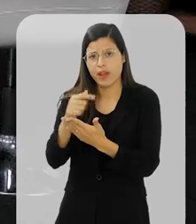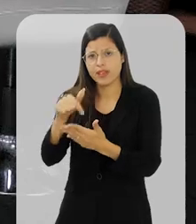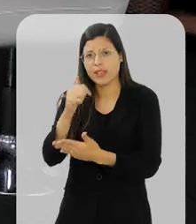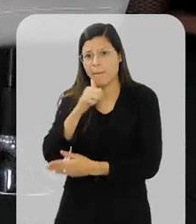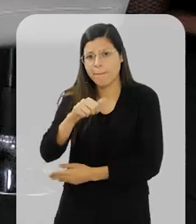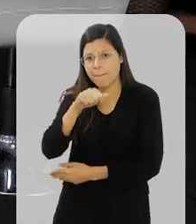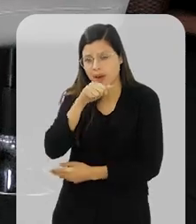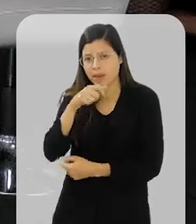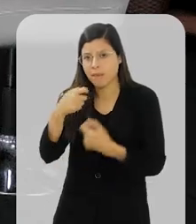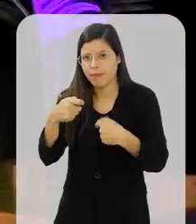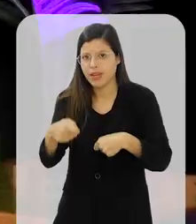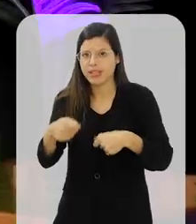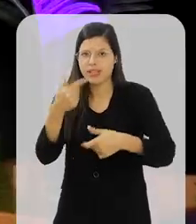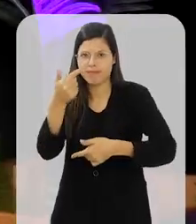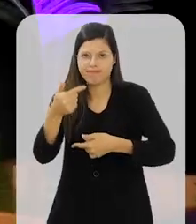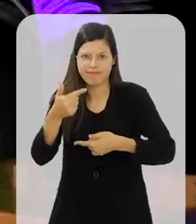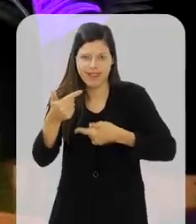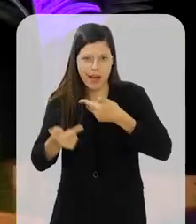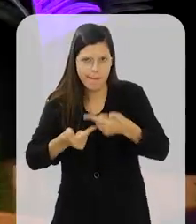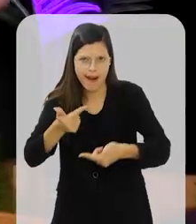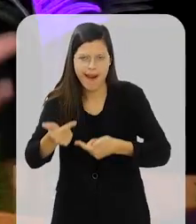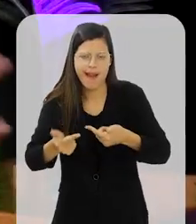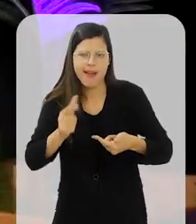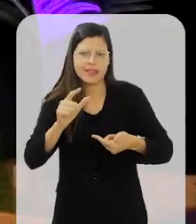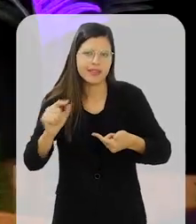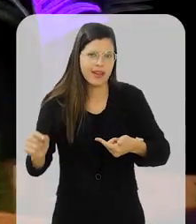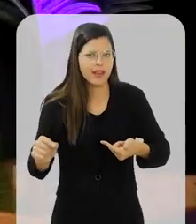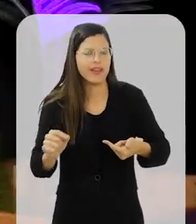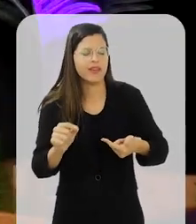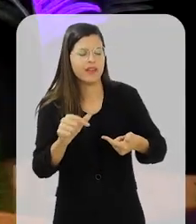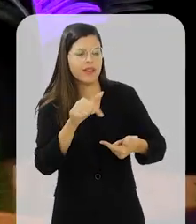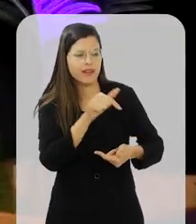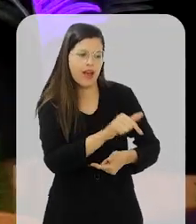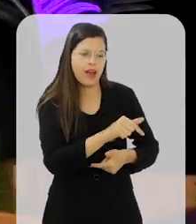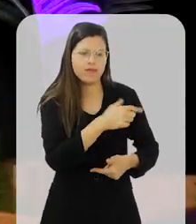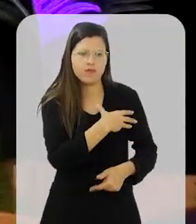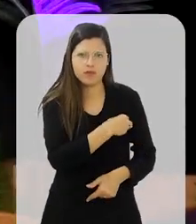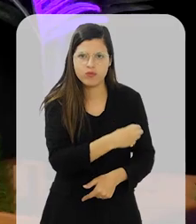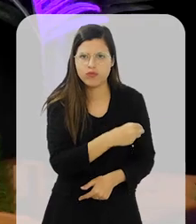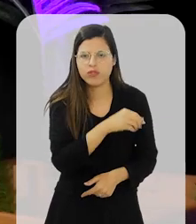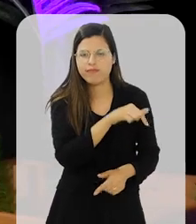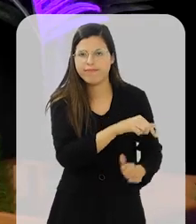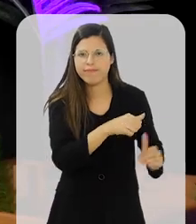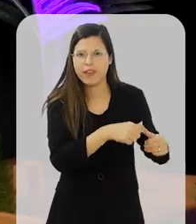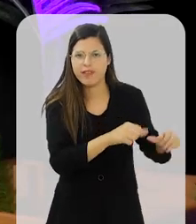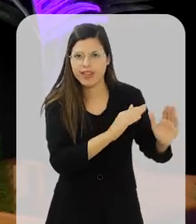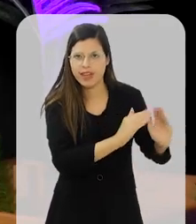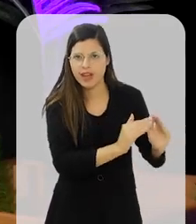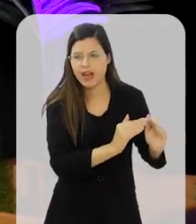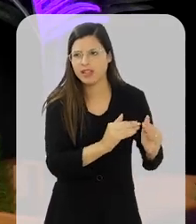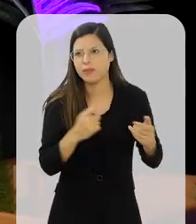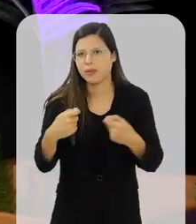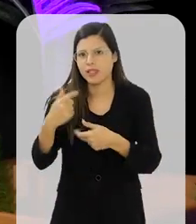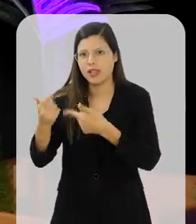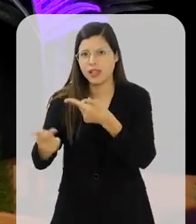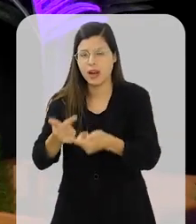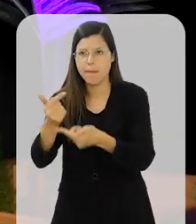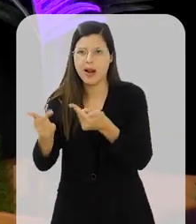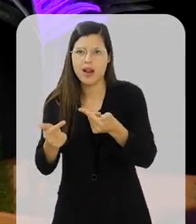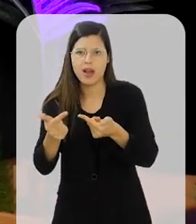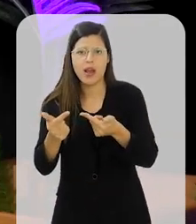e aí ela deixa o filho e precisa ir trabalhar logo nos primeiros momentos, dias de vida. Então, é como se a